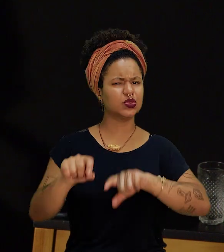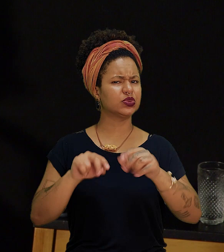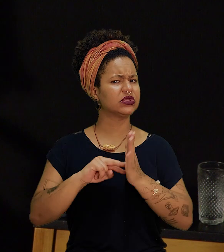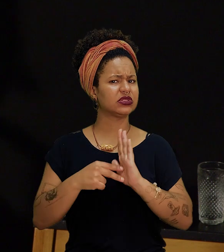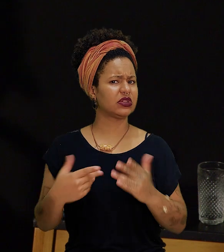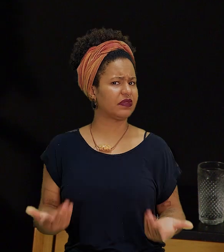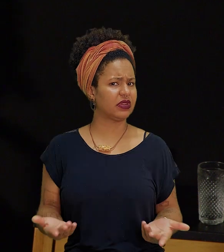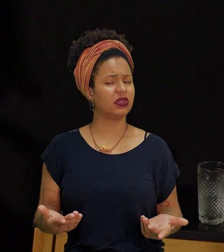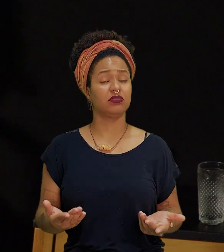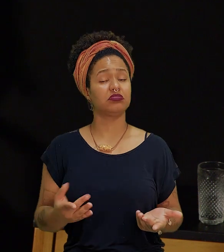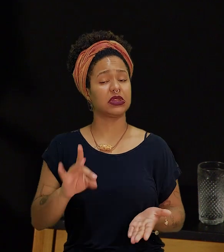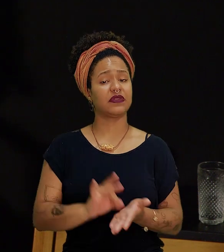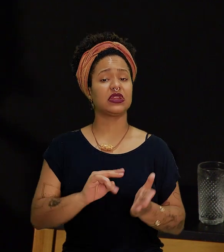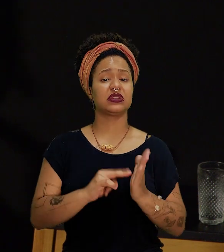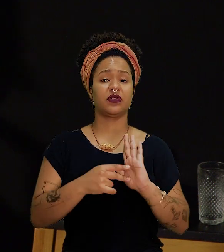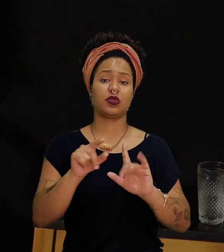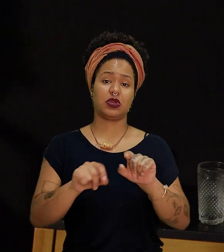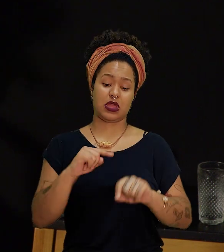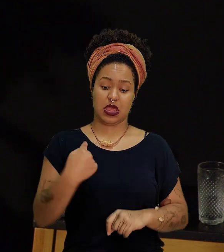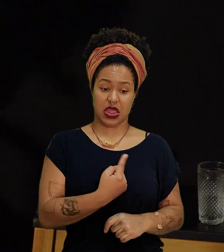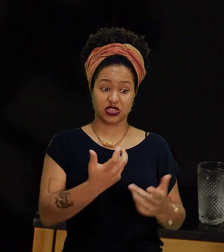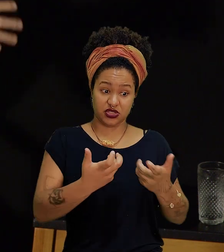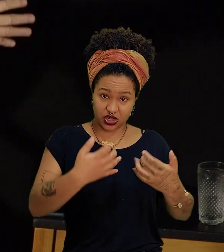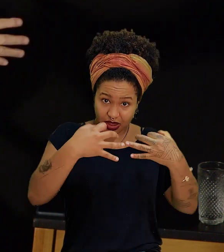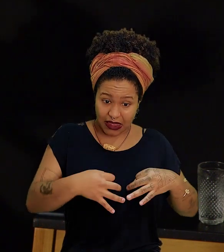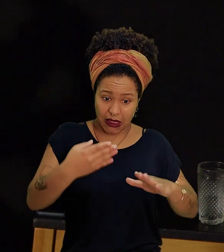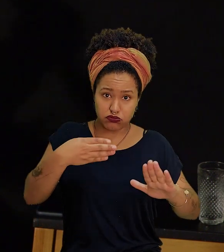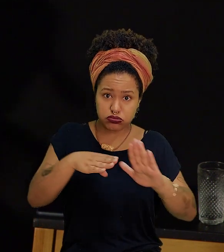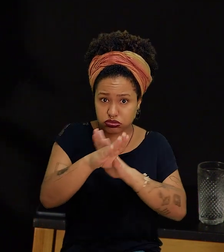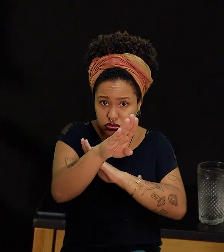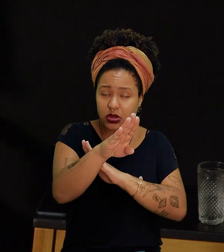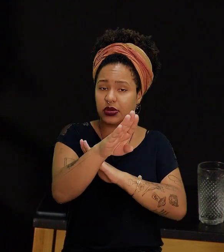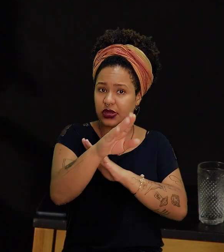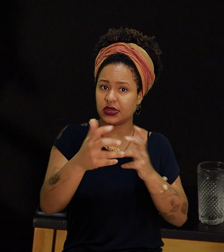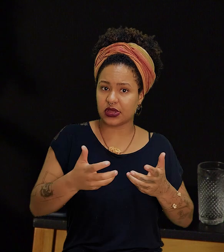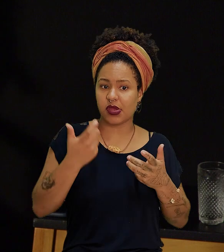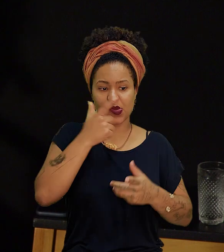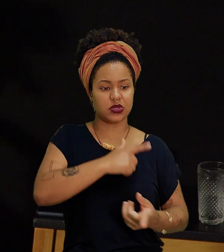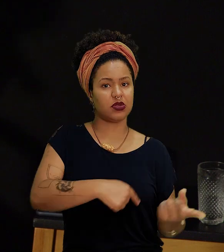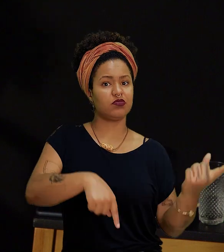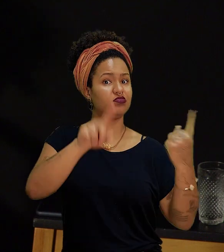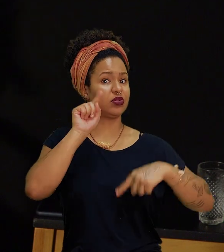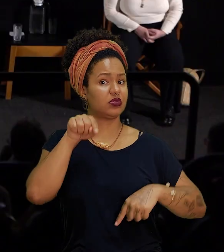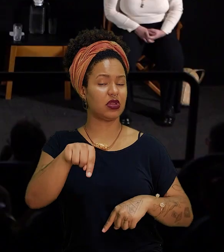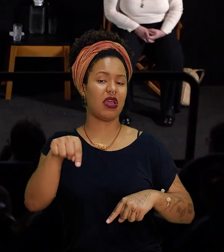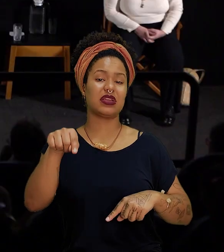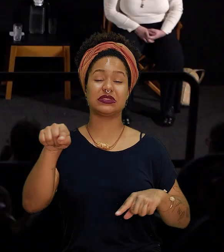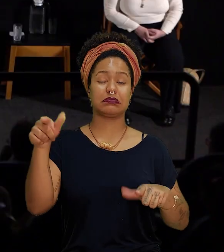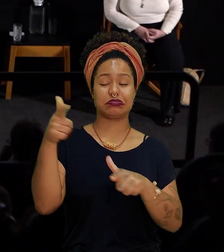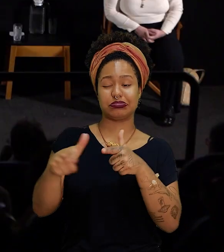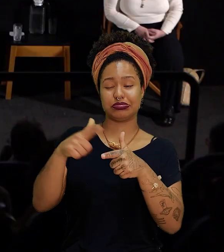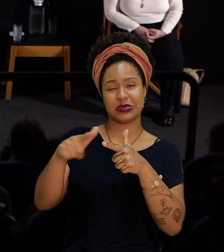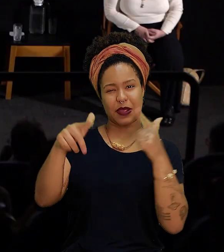O que significa isso? Significa, na verdade, que, se a gente quiser realmente avançar, tá certo? Para superar